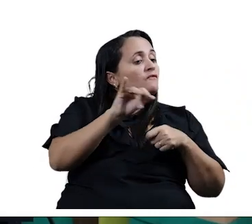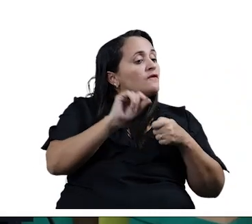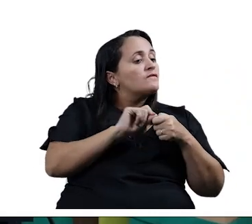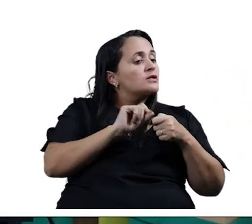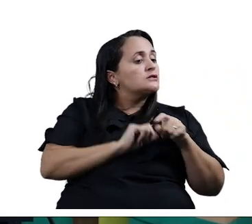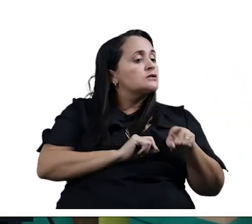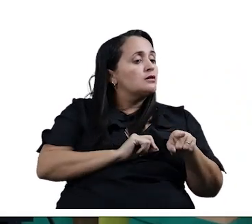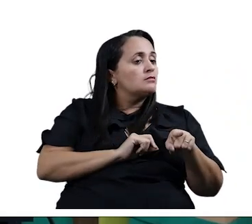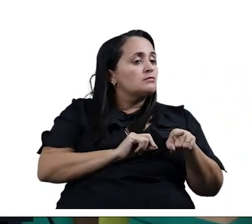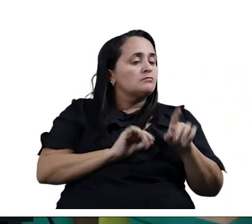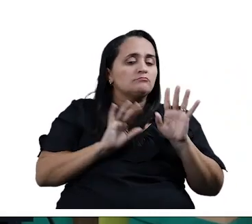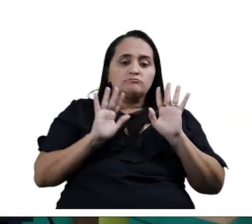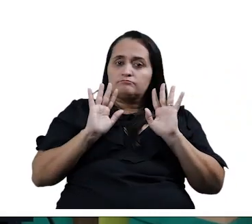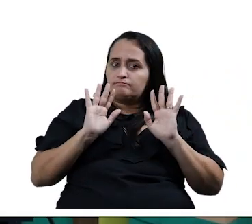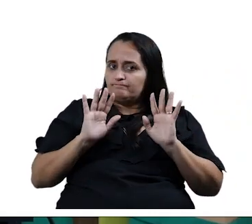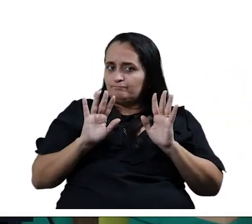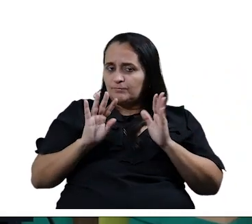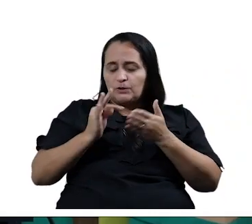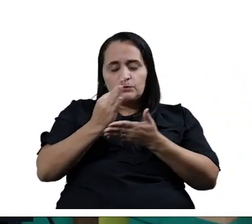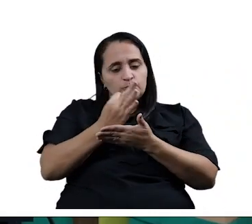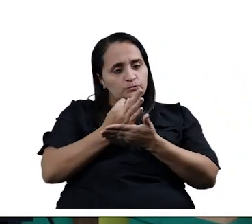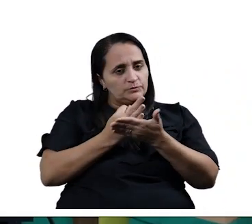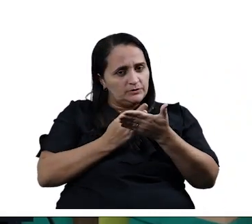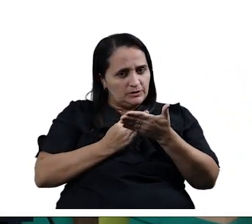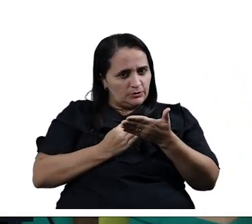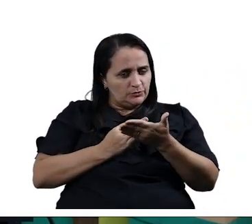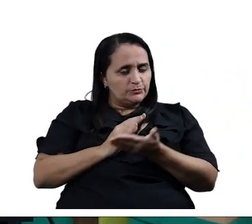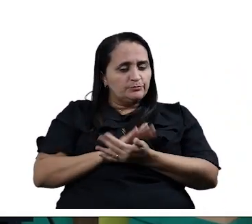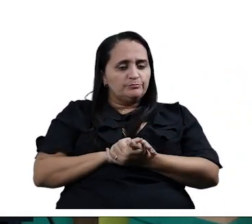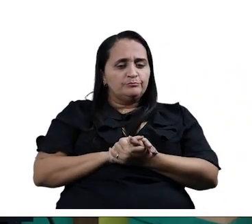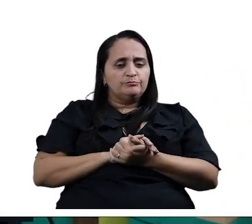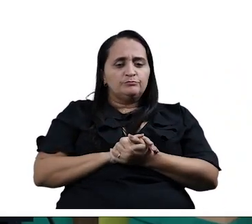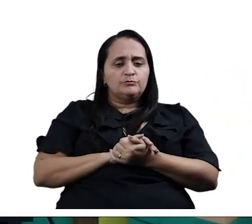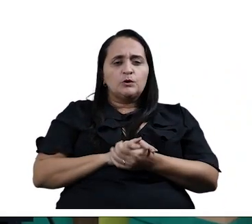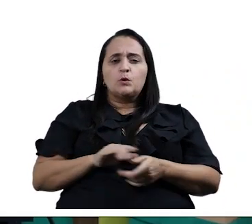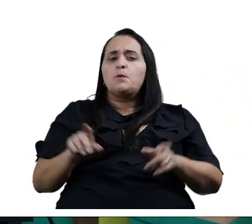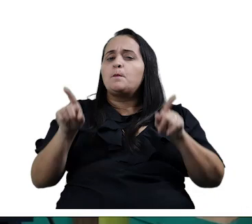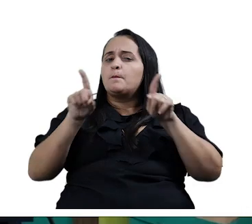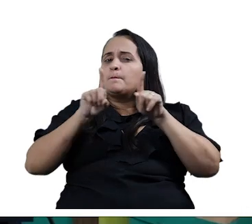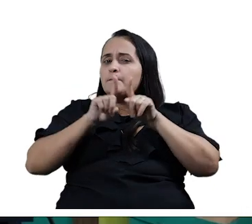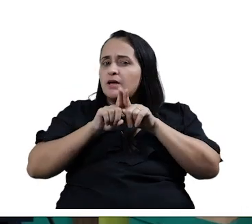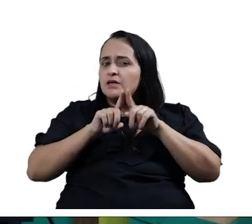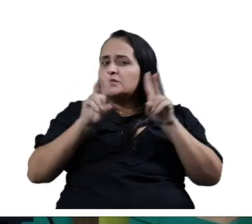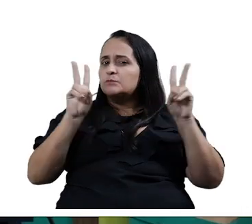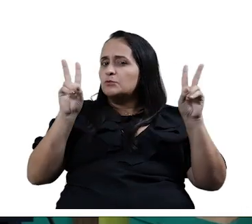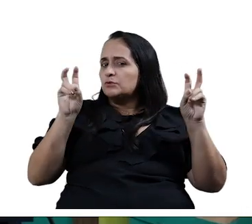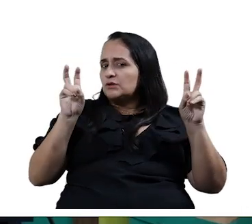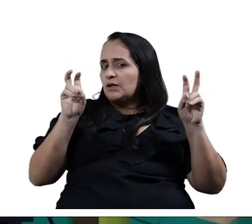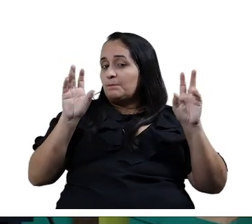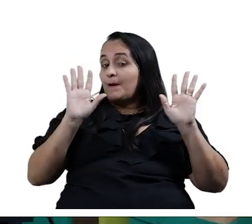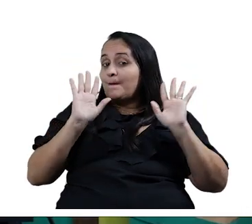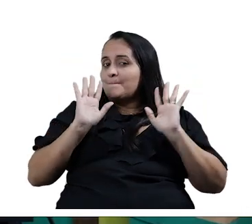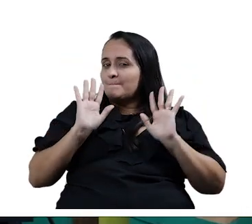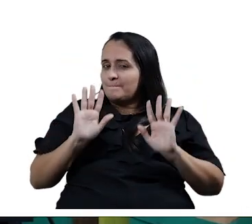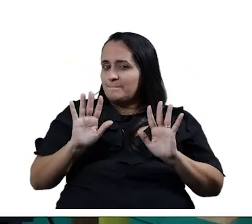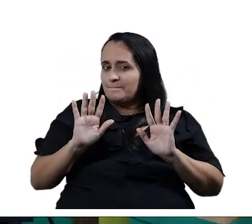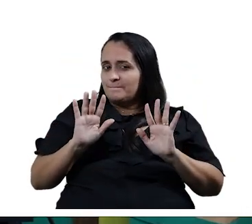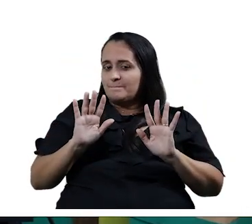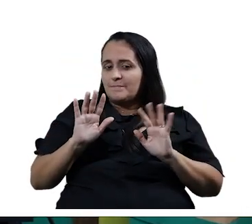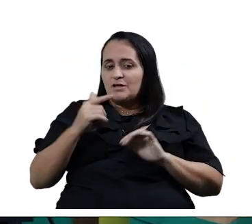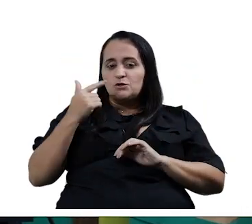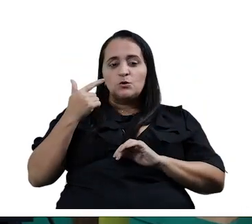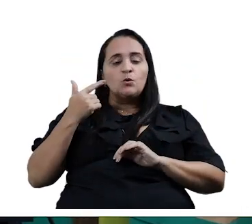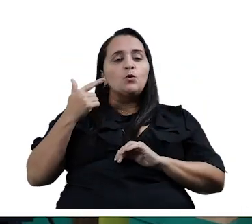Ou seja, ele vai colocar um texto do mesmo assunto, né? Porém, ele vai